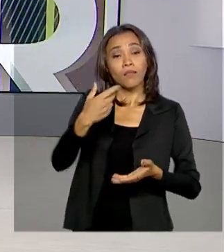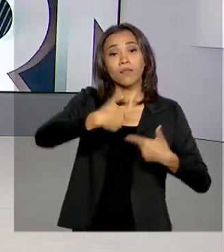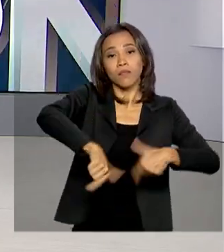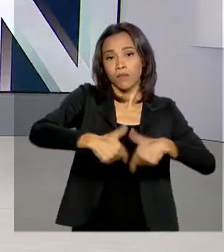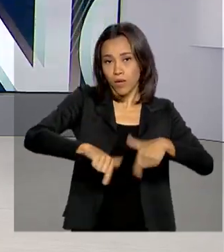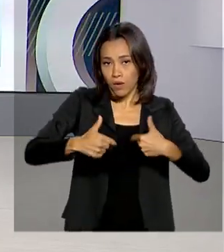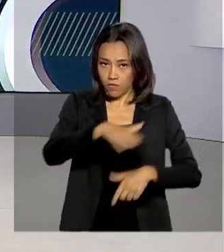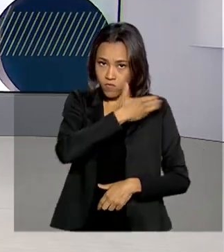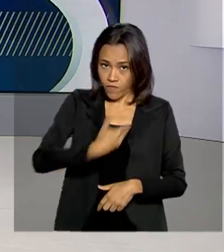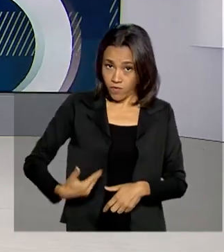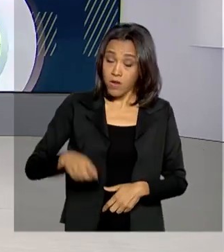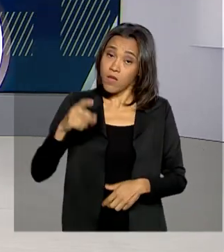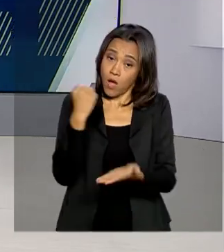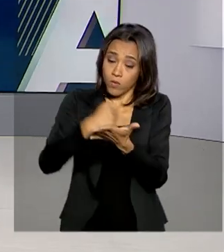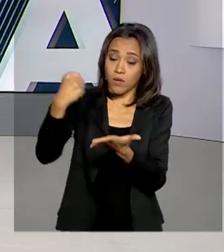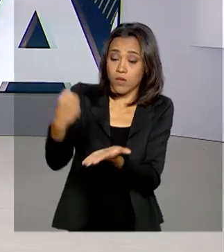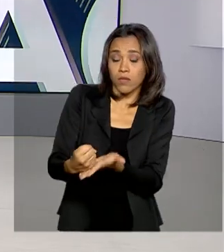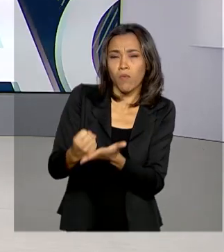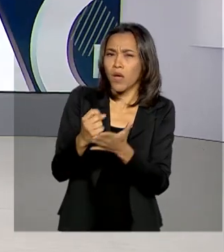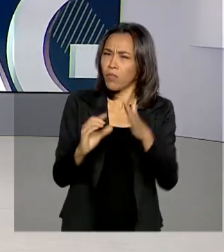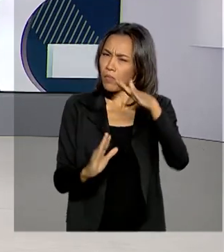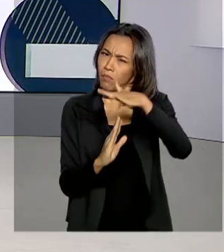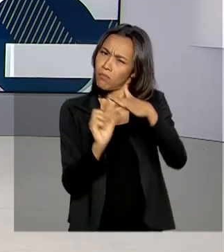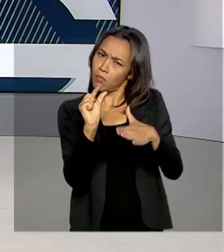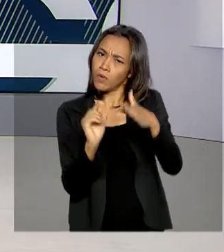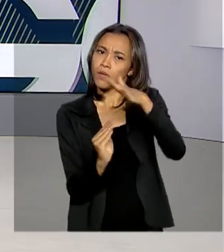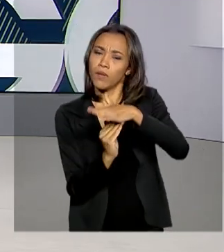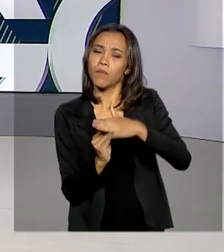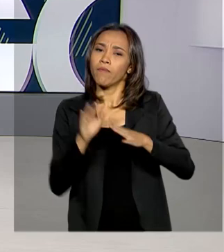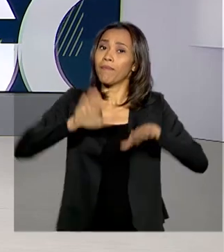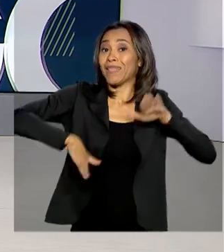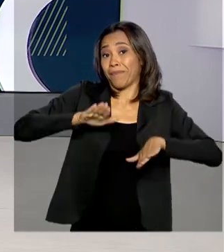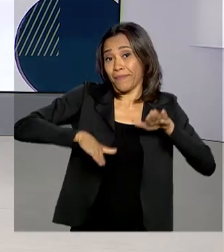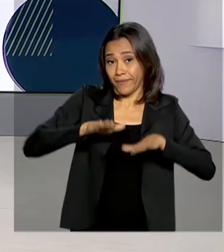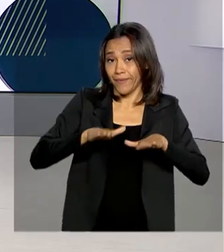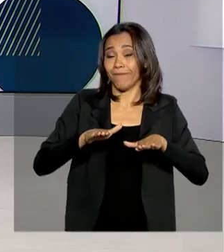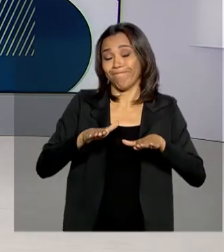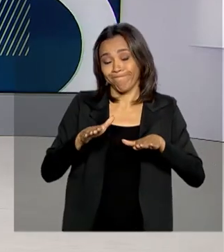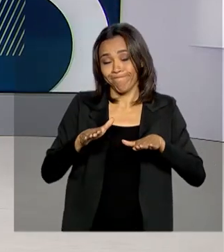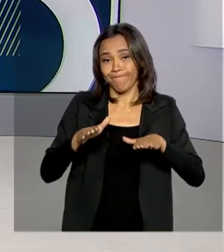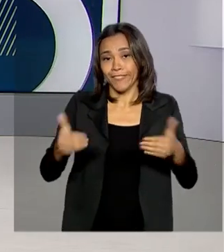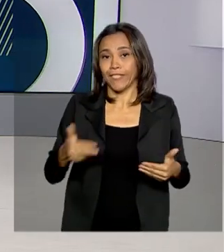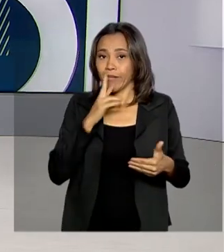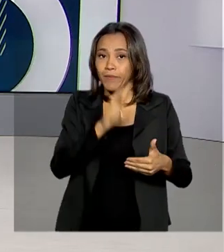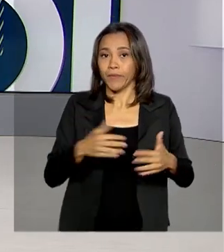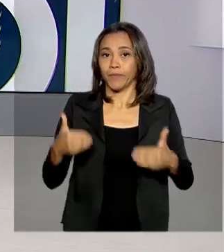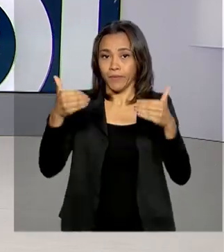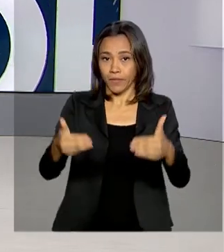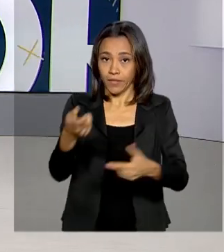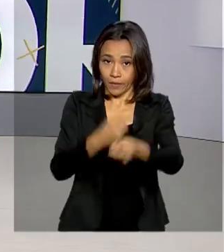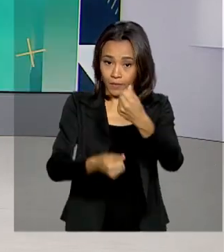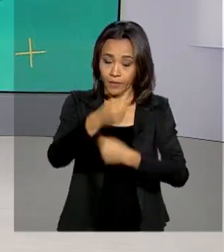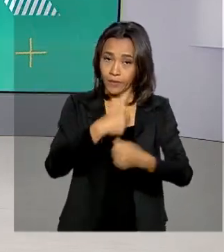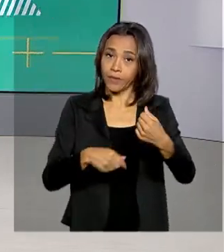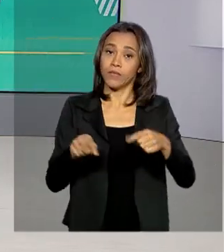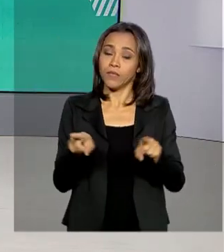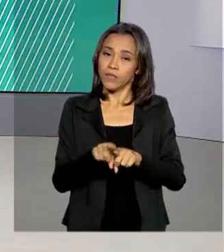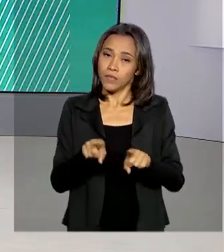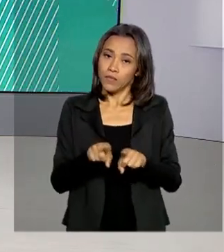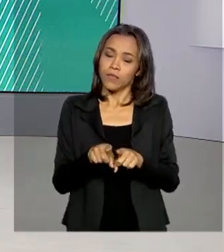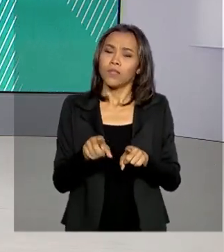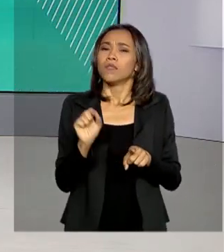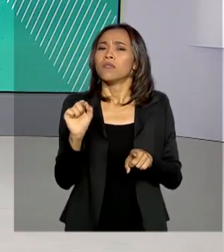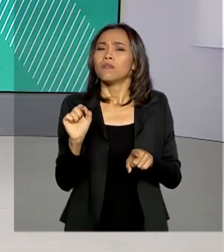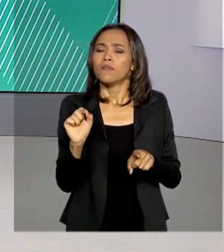será voluntária e depende da autorização dos Ministérios da Defesa e Economia. O militar da reserva que for trabalhar terá um